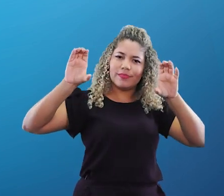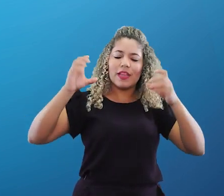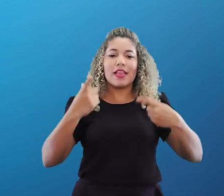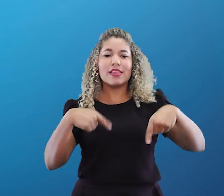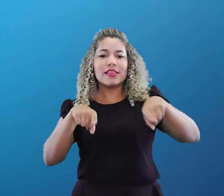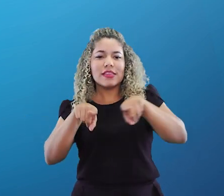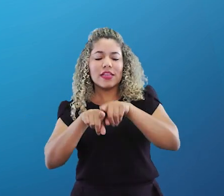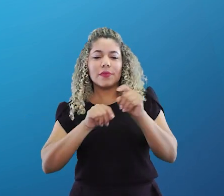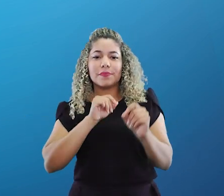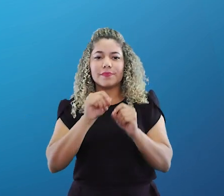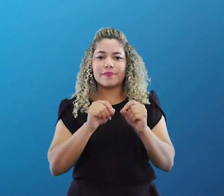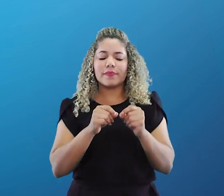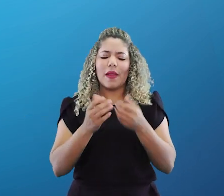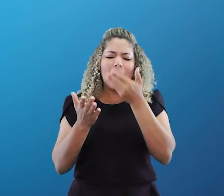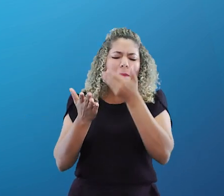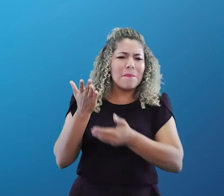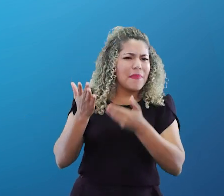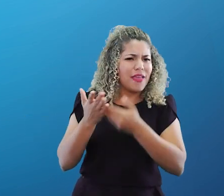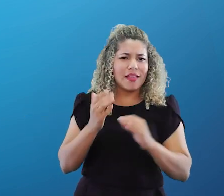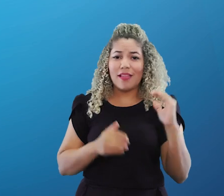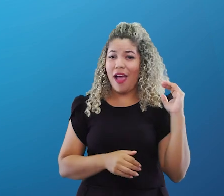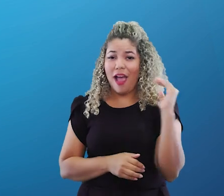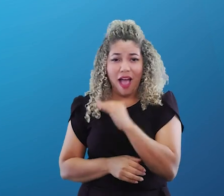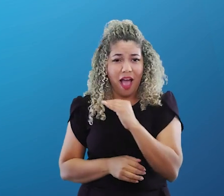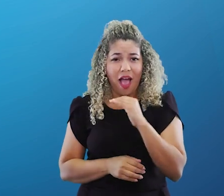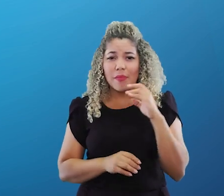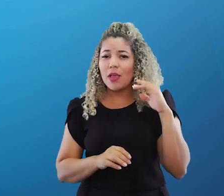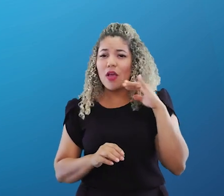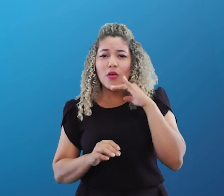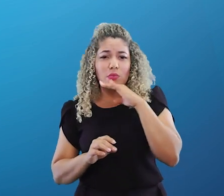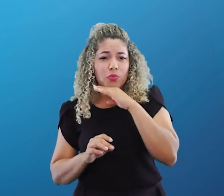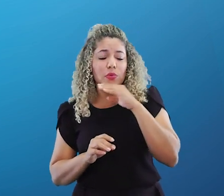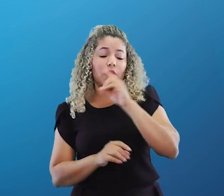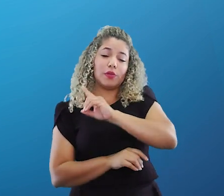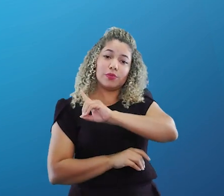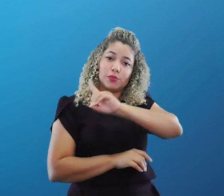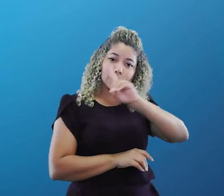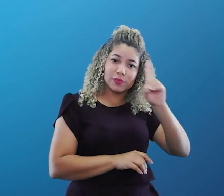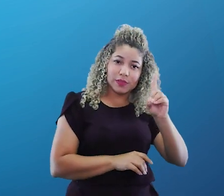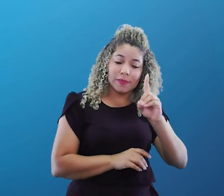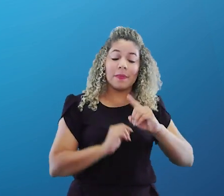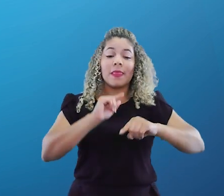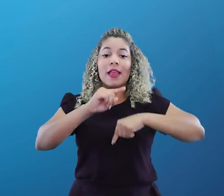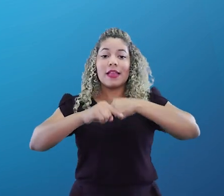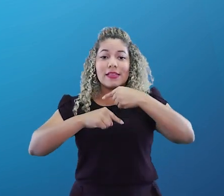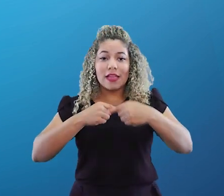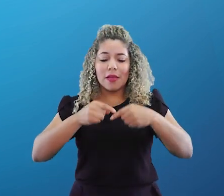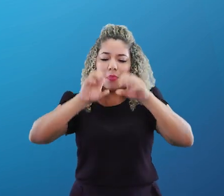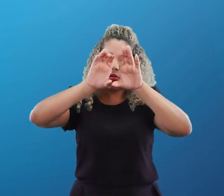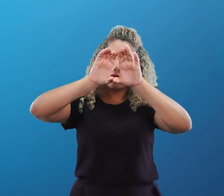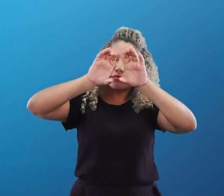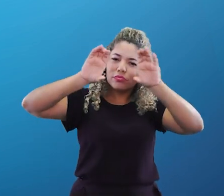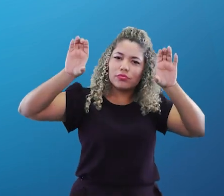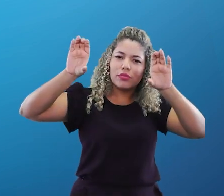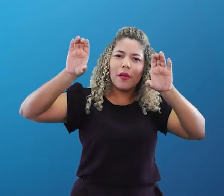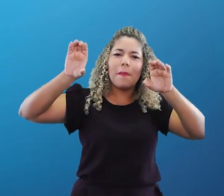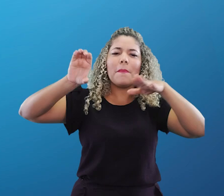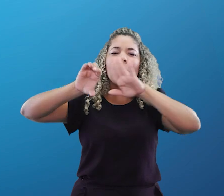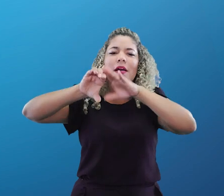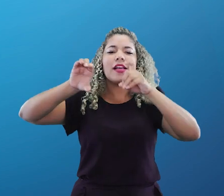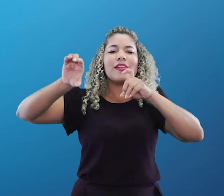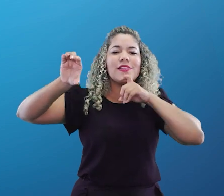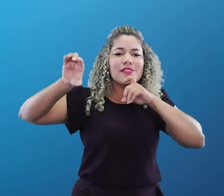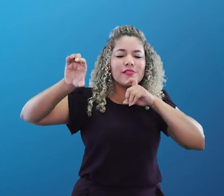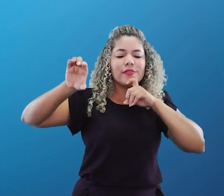temos aqui uma perda muito rápida desse calor que ocorreu ali durante o dia, e aí nós temos essa camada mais frio já sobre a